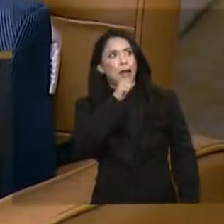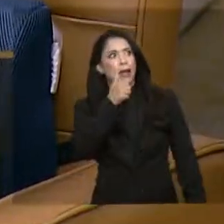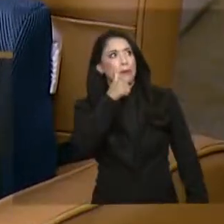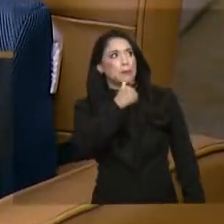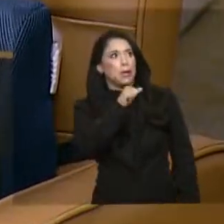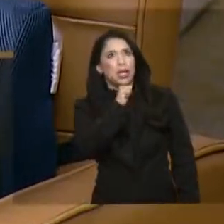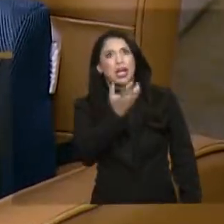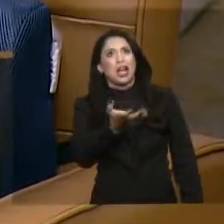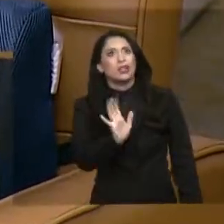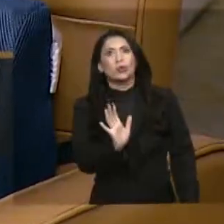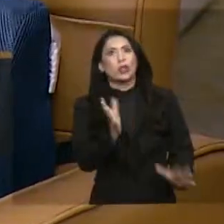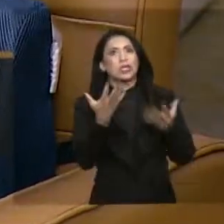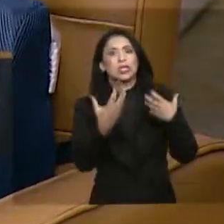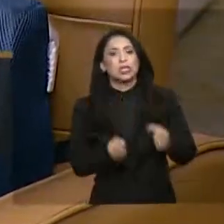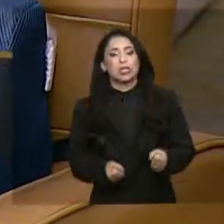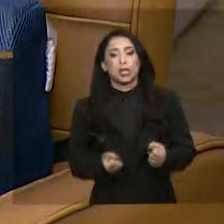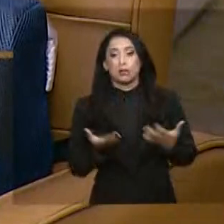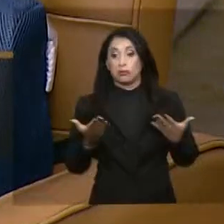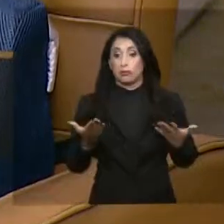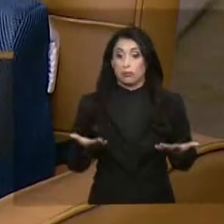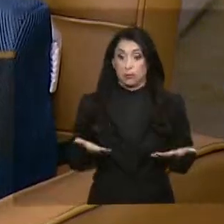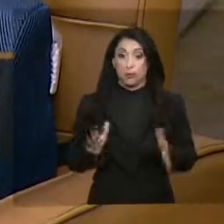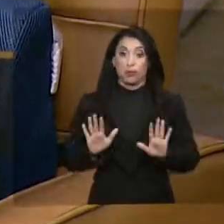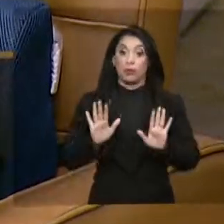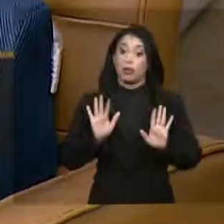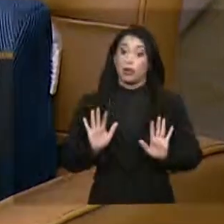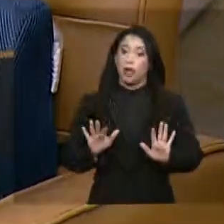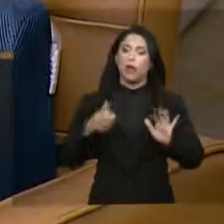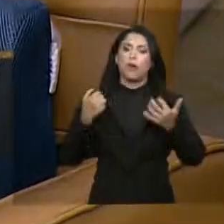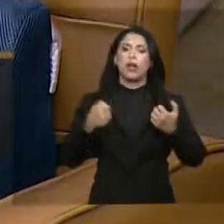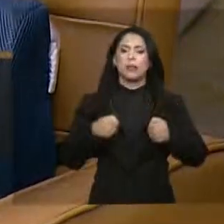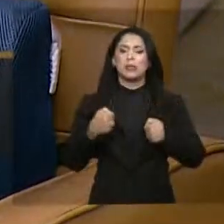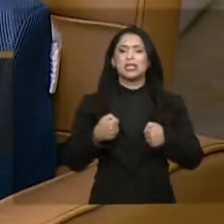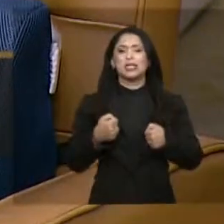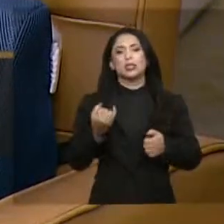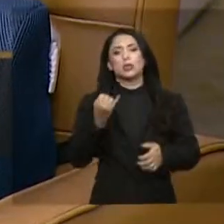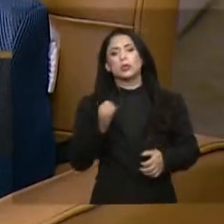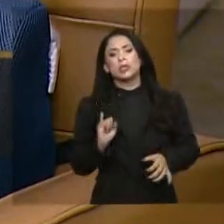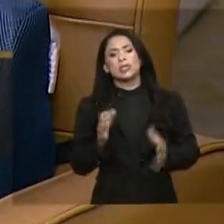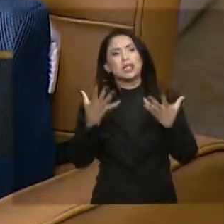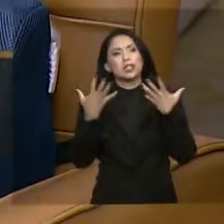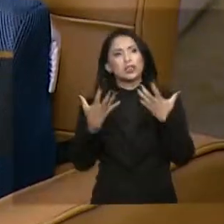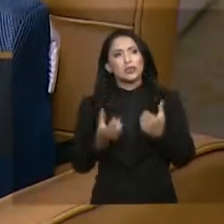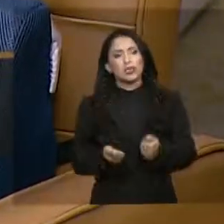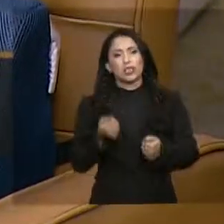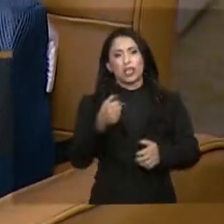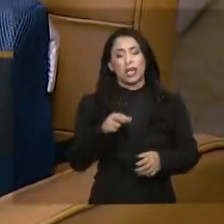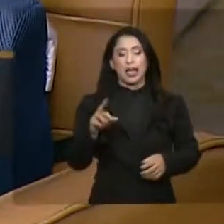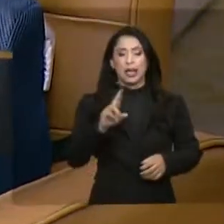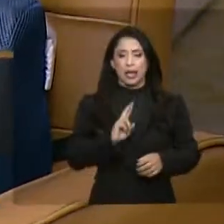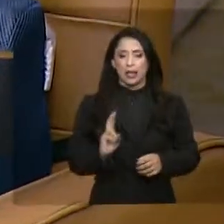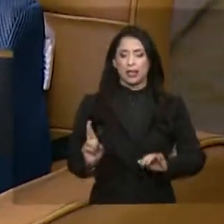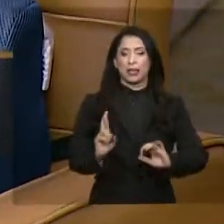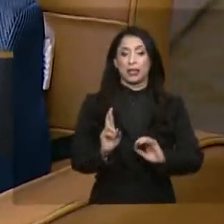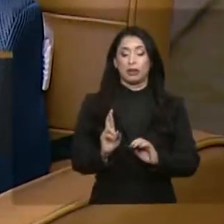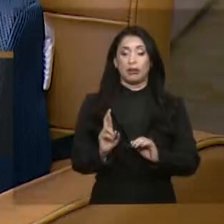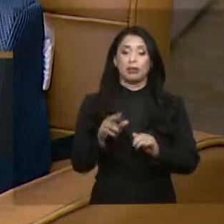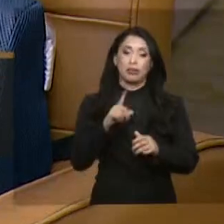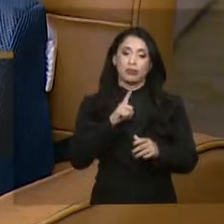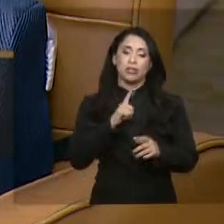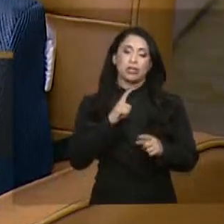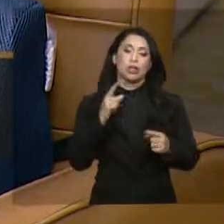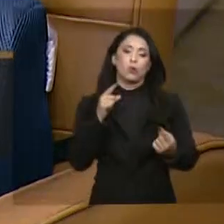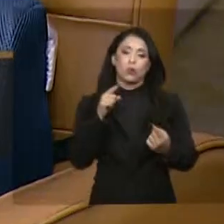esposa. Então, é preciso, quer dizer, se admitir a ação rescisória, é algo que ainda será